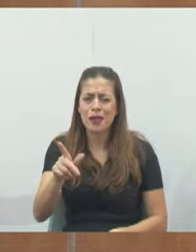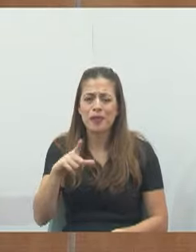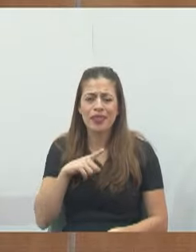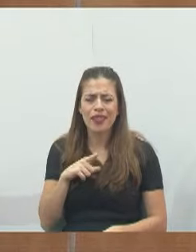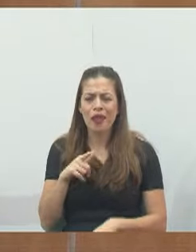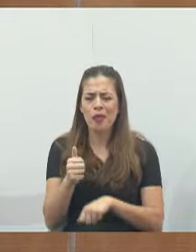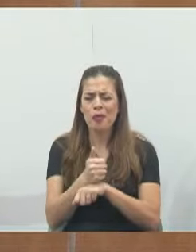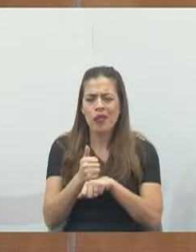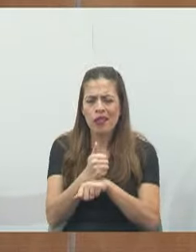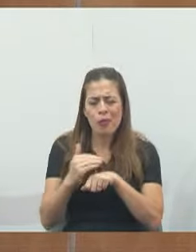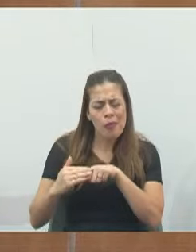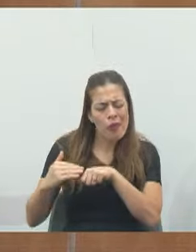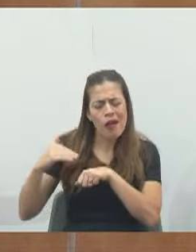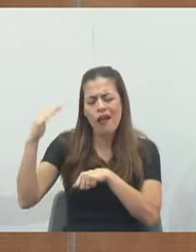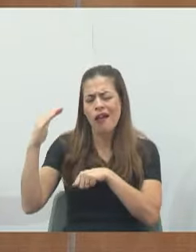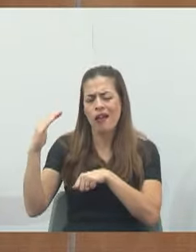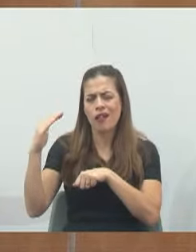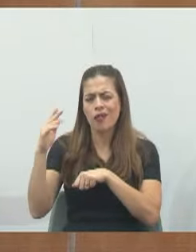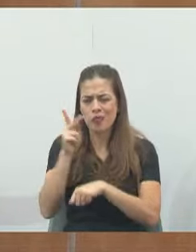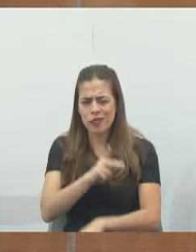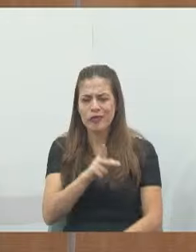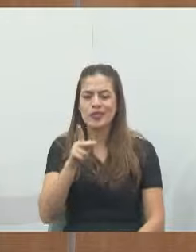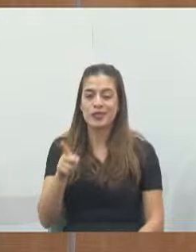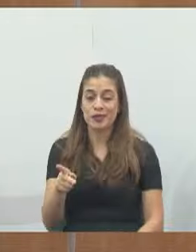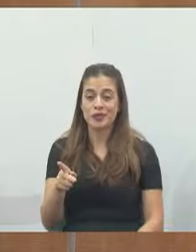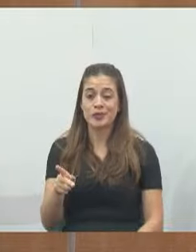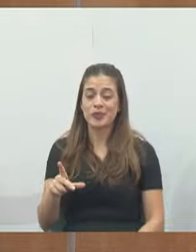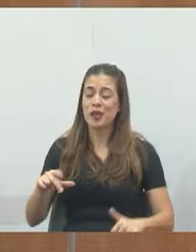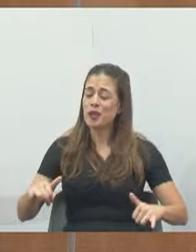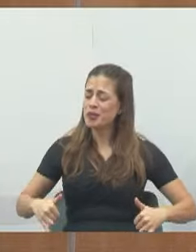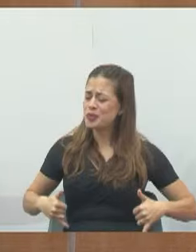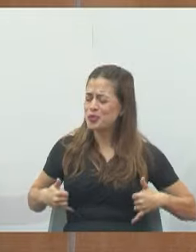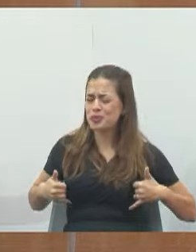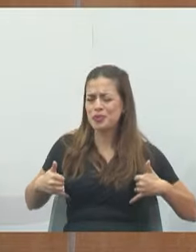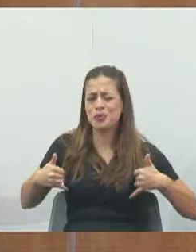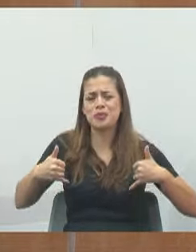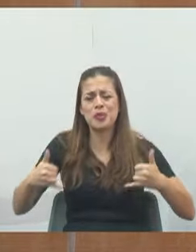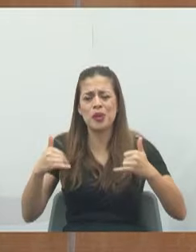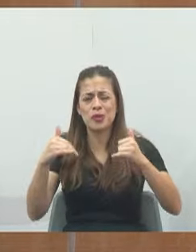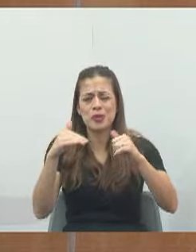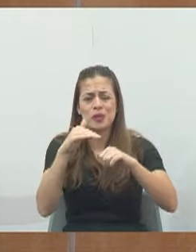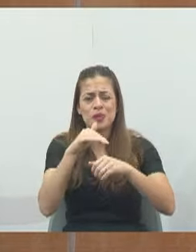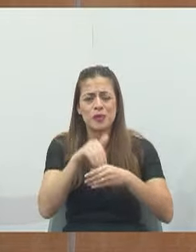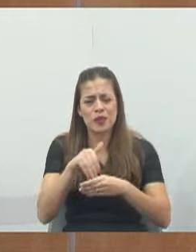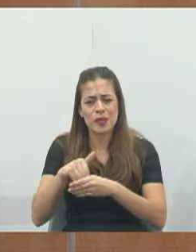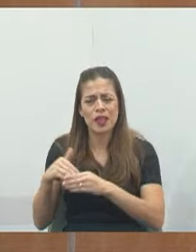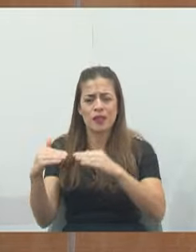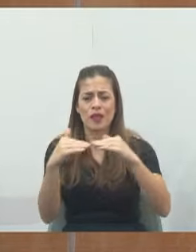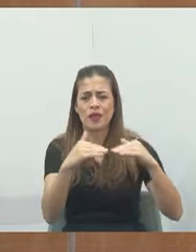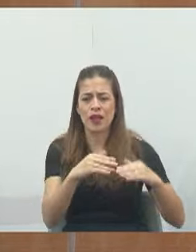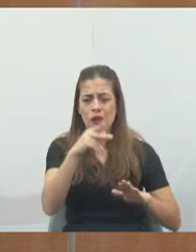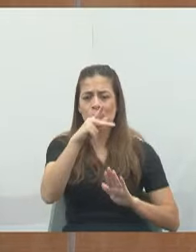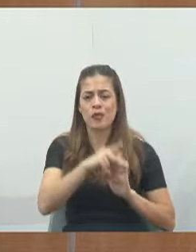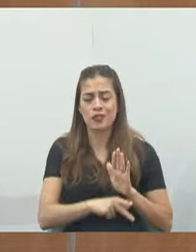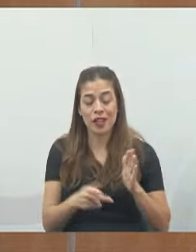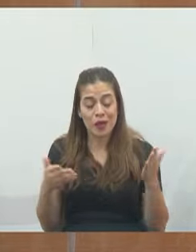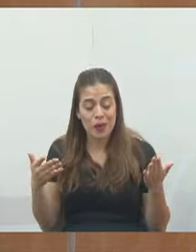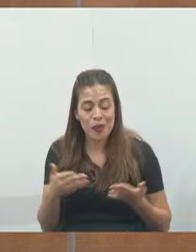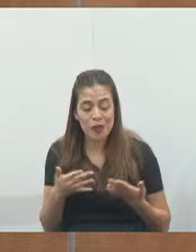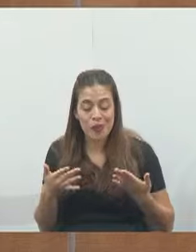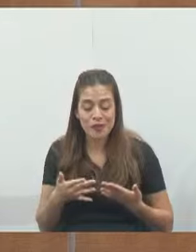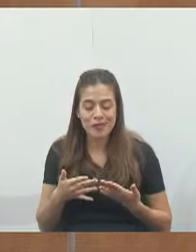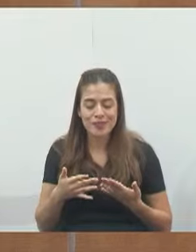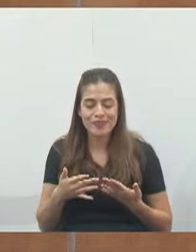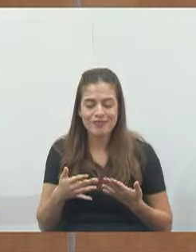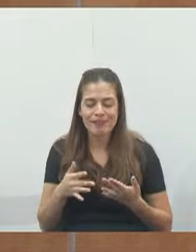professor. Fabrício, fico muito orgulhoso de ter voltado favorável à aprovação desse projeto, para que a gente pudesse hoje estar